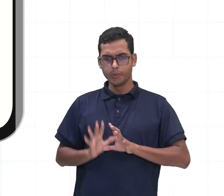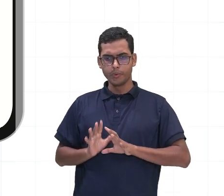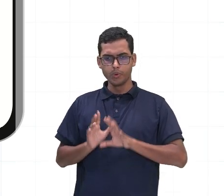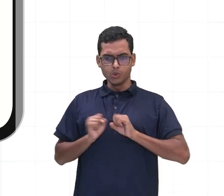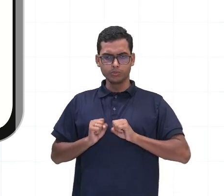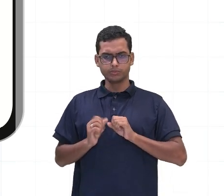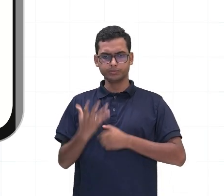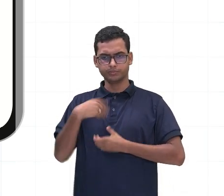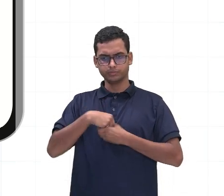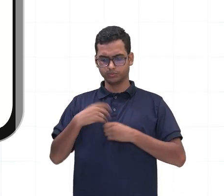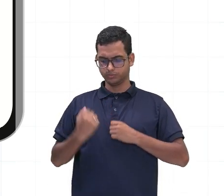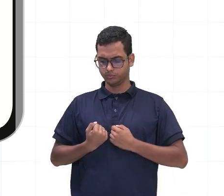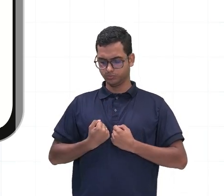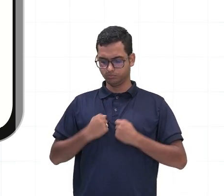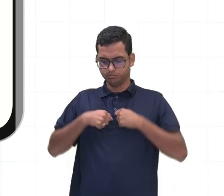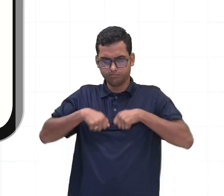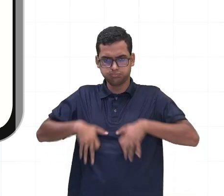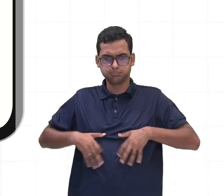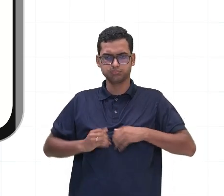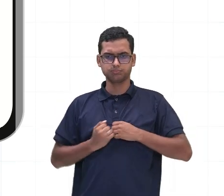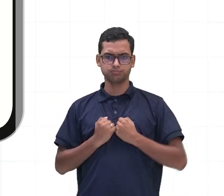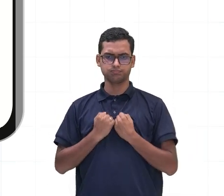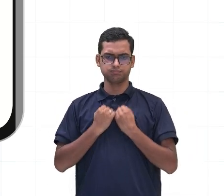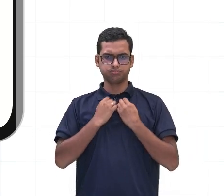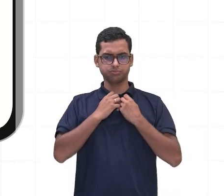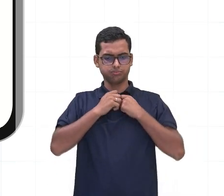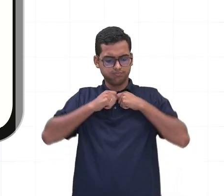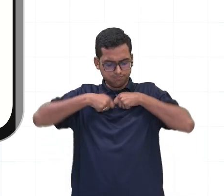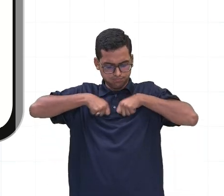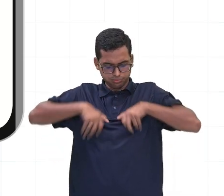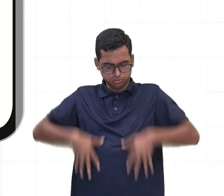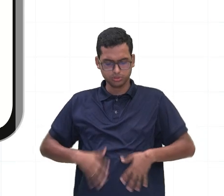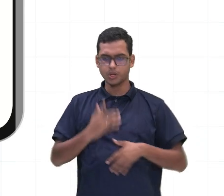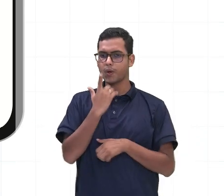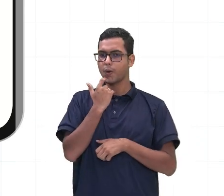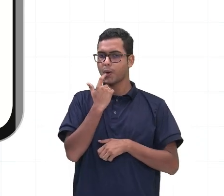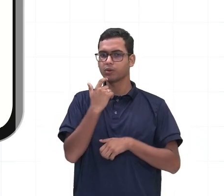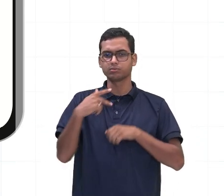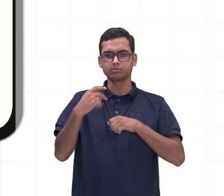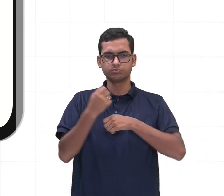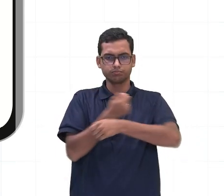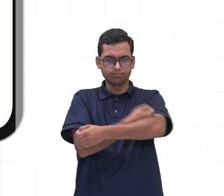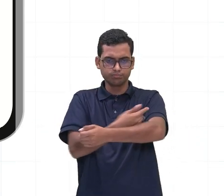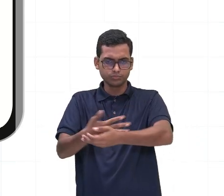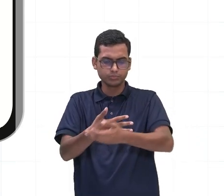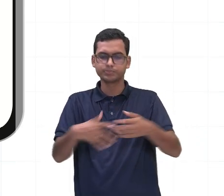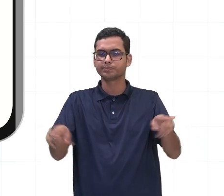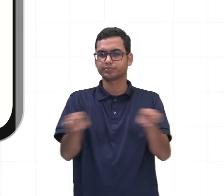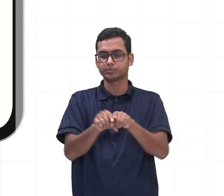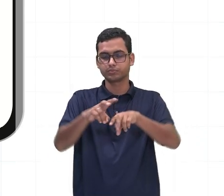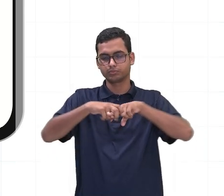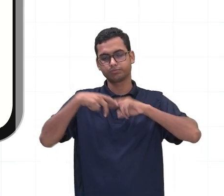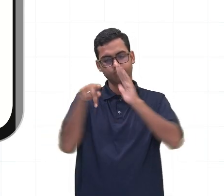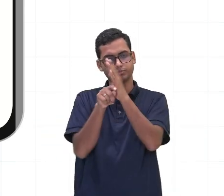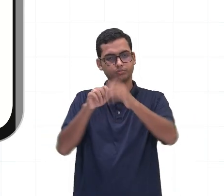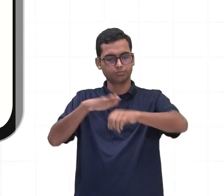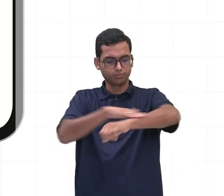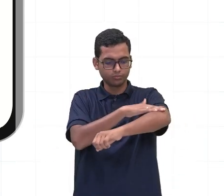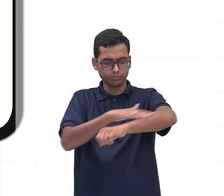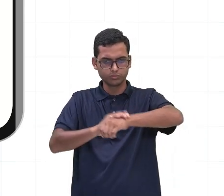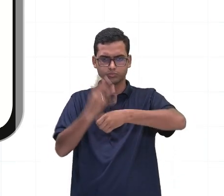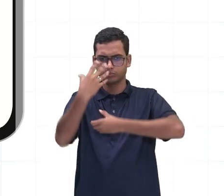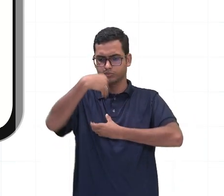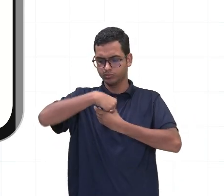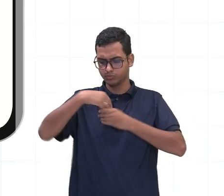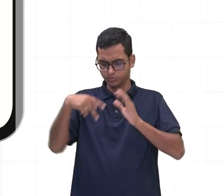Então, esse processo de absorção dessas substâncias acontece através do tecido epitelial que está presente no intestino delgado e